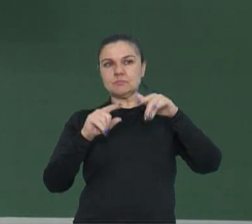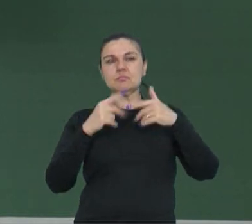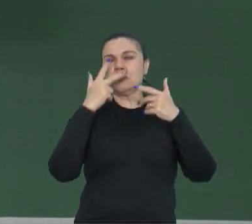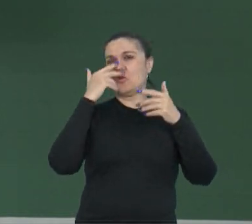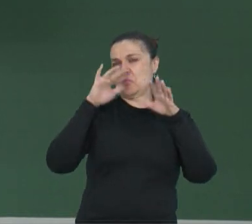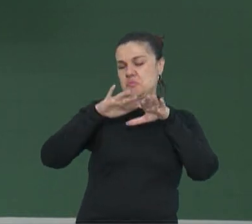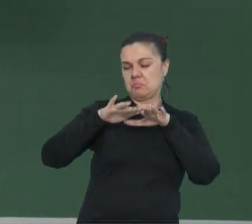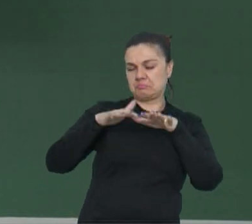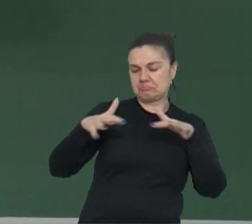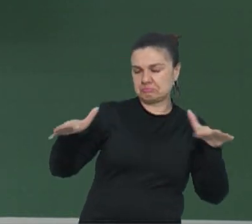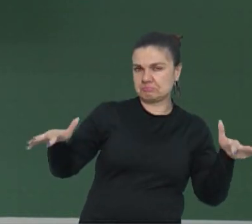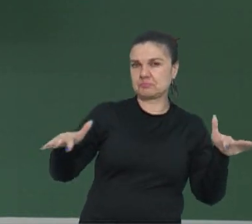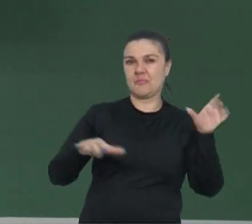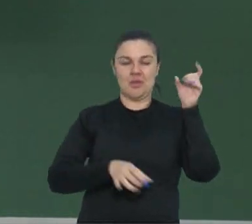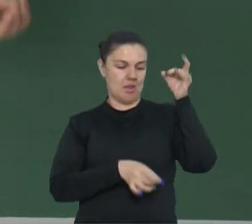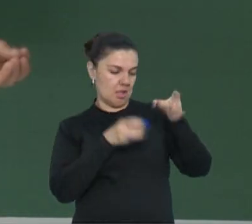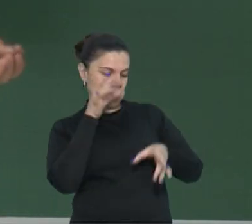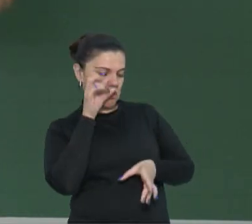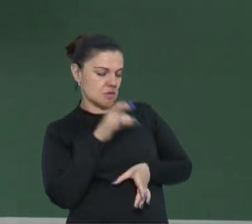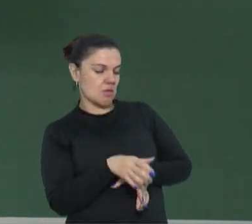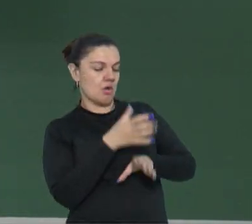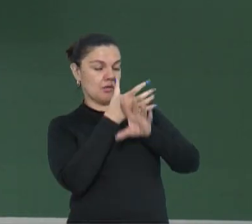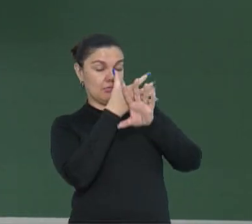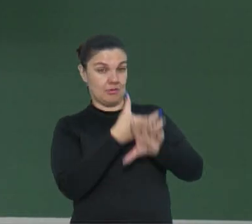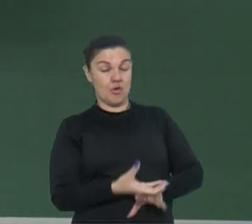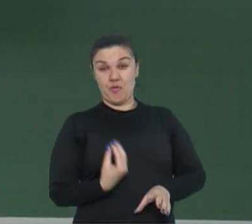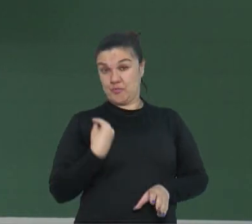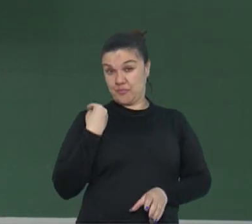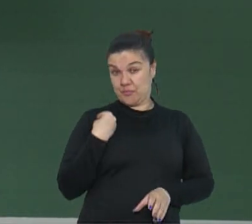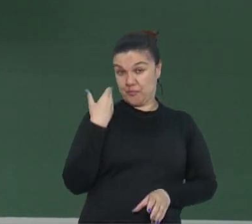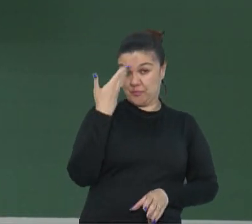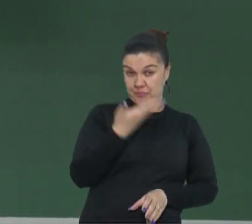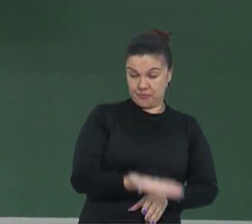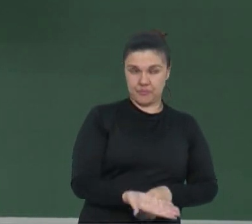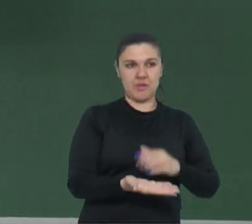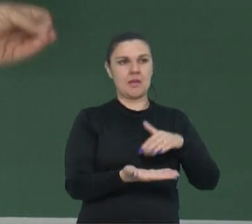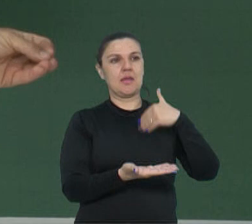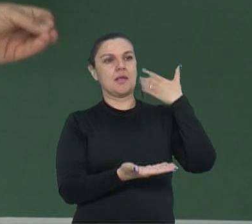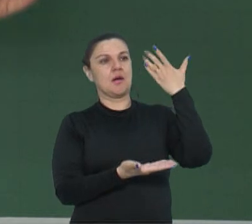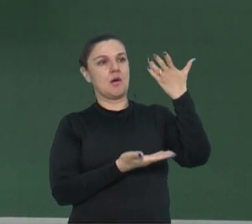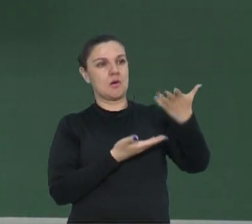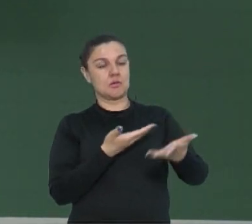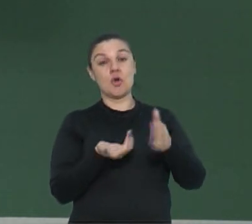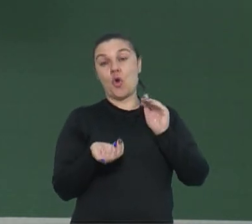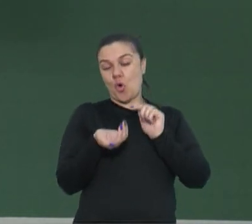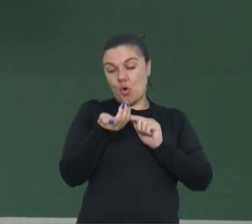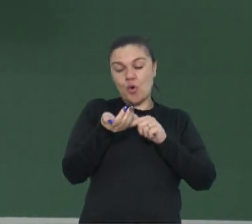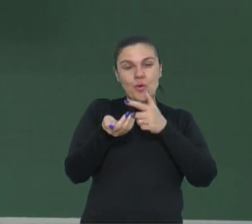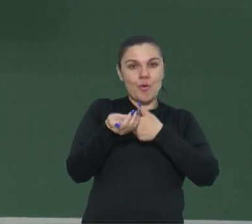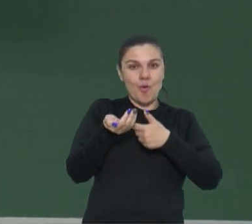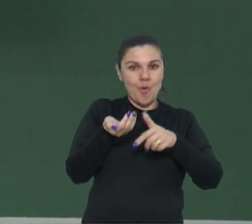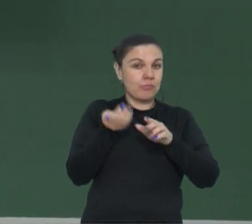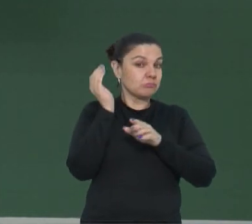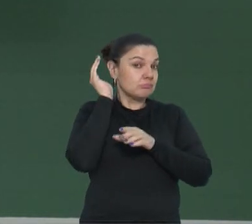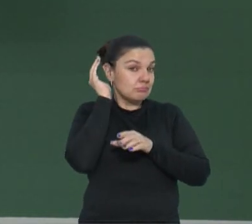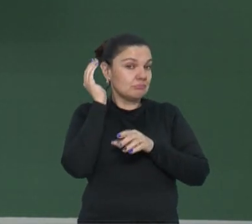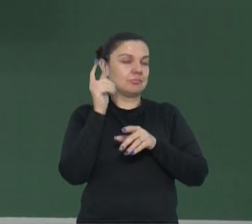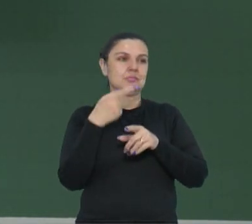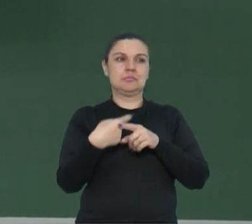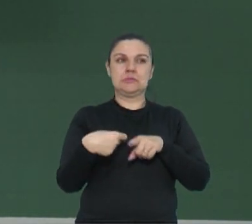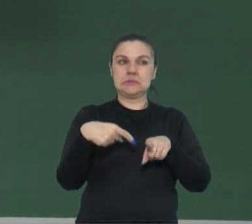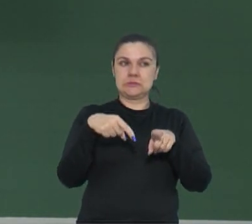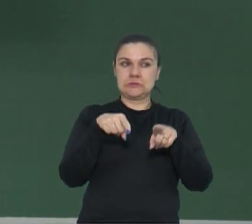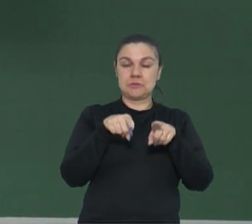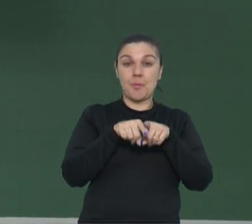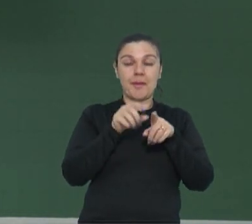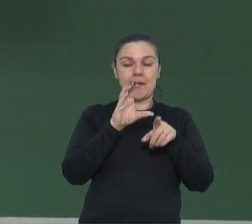de oceano, com depósitos de calcário de micro-organismos, depósitos de calcário de conchas. O calcário ele tem essa